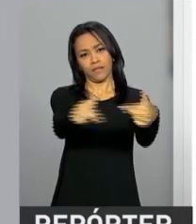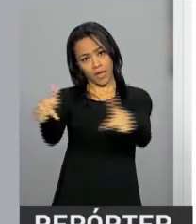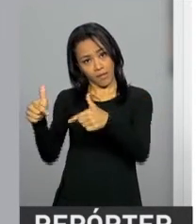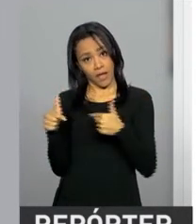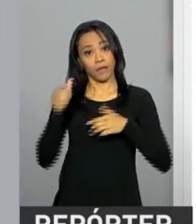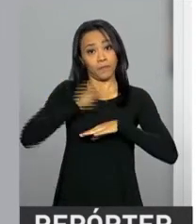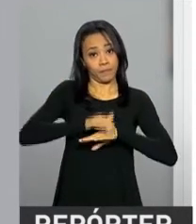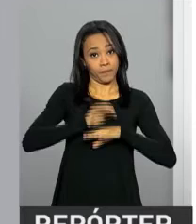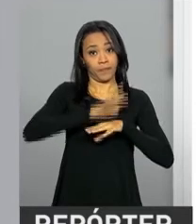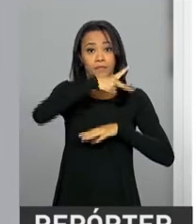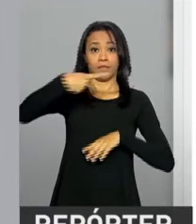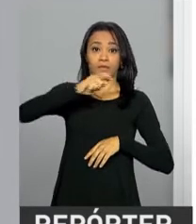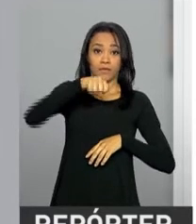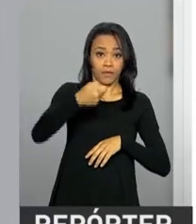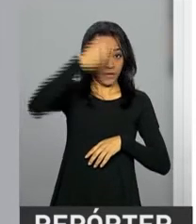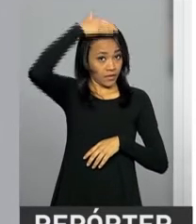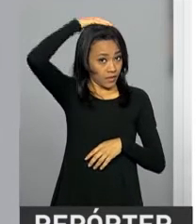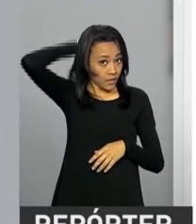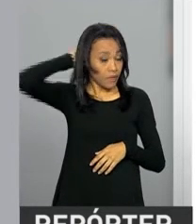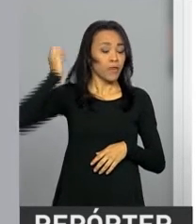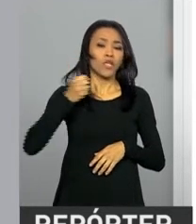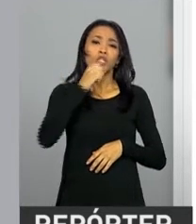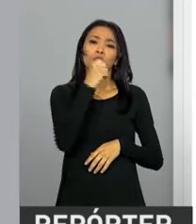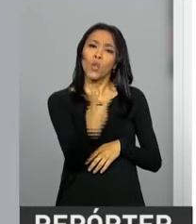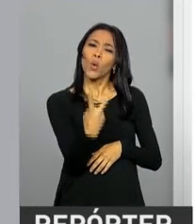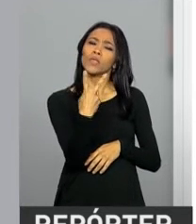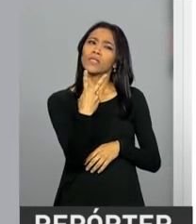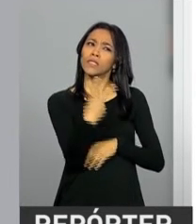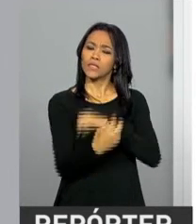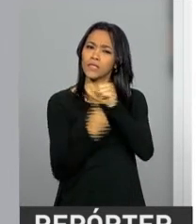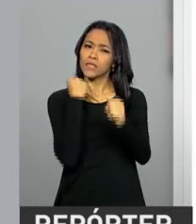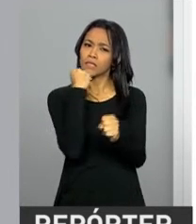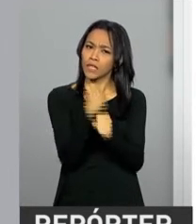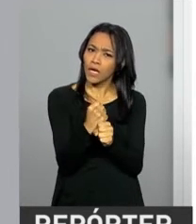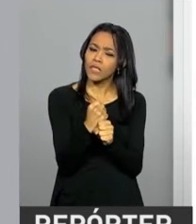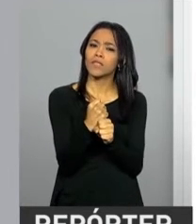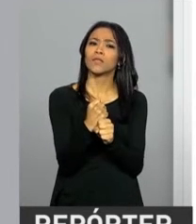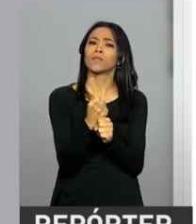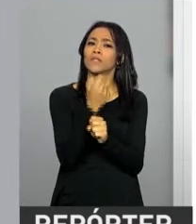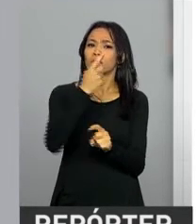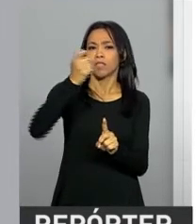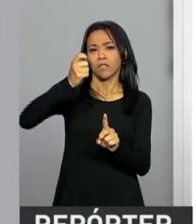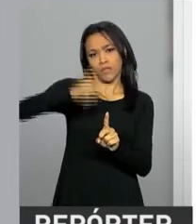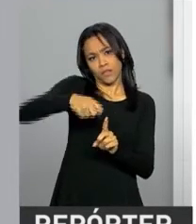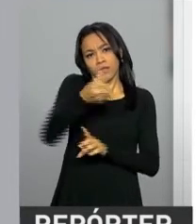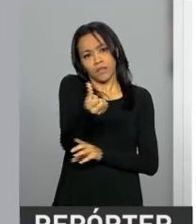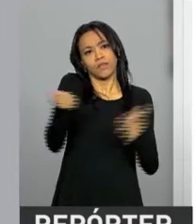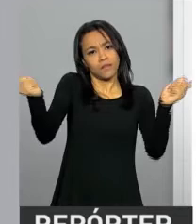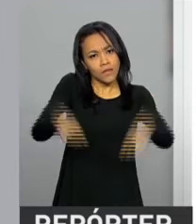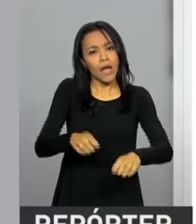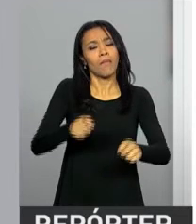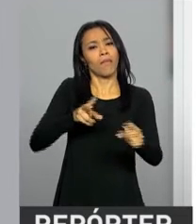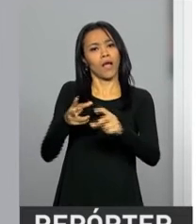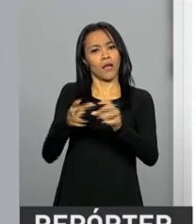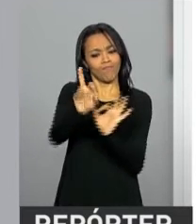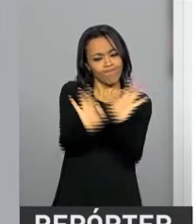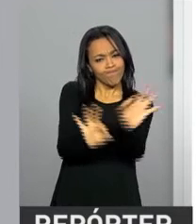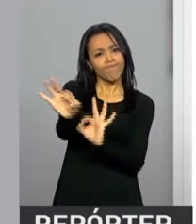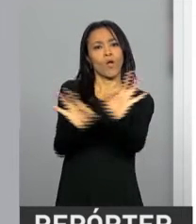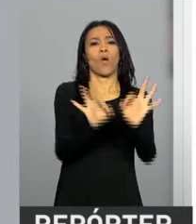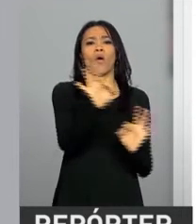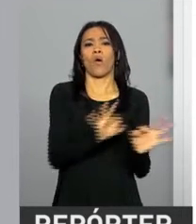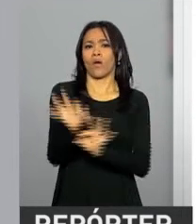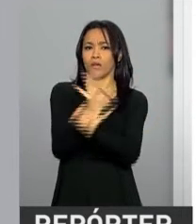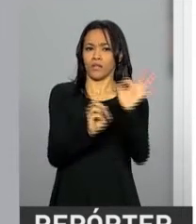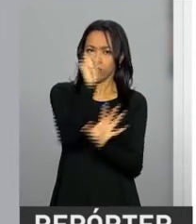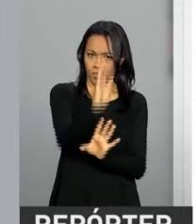com o presidente em exercício, em 2 anos e meio é possível colocar o Brasil nos trilhos. O presidente em exercício destacou algumas